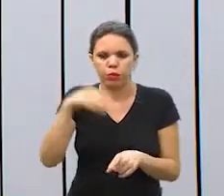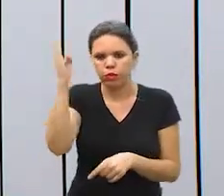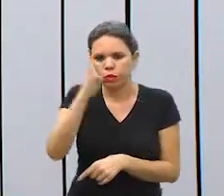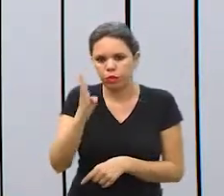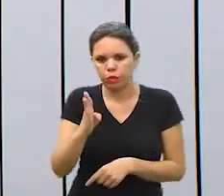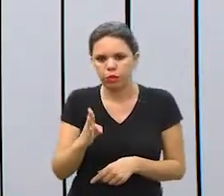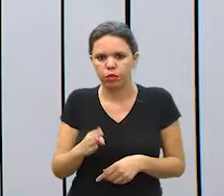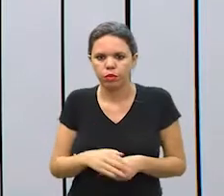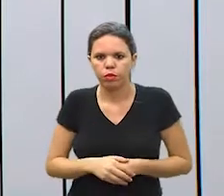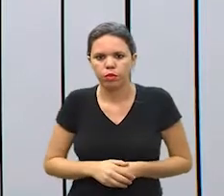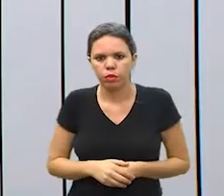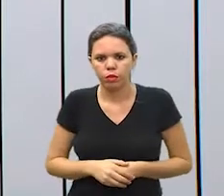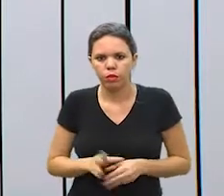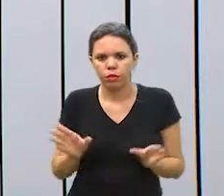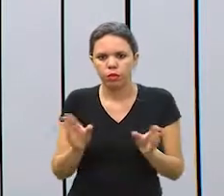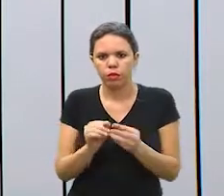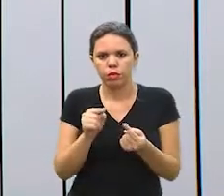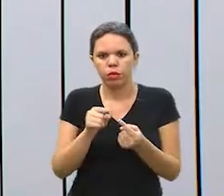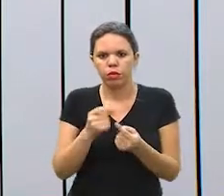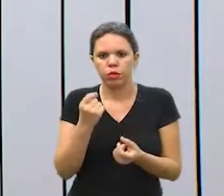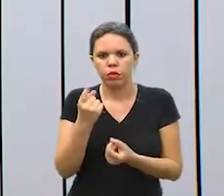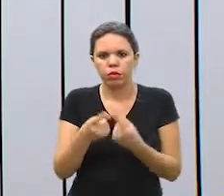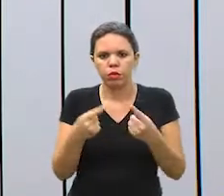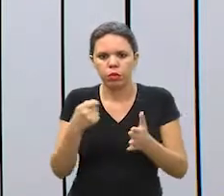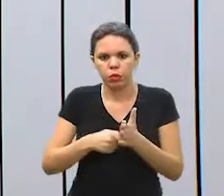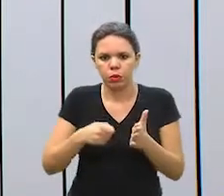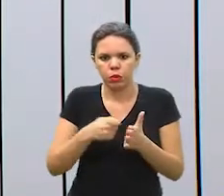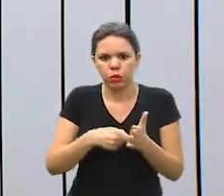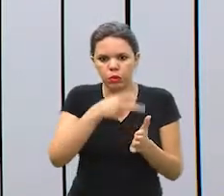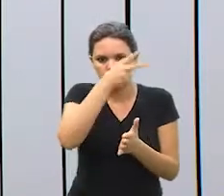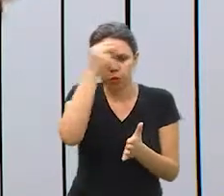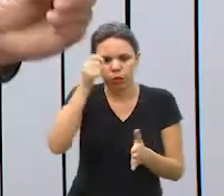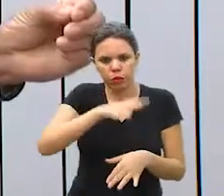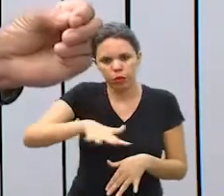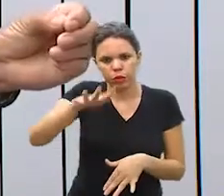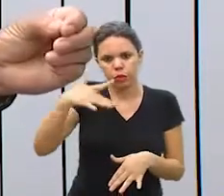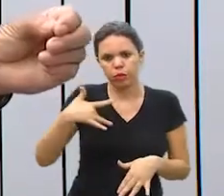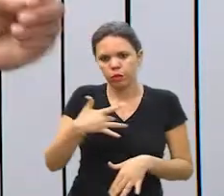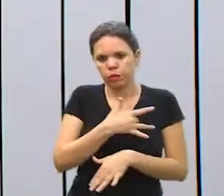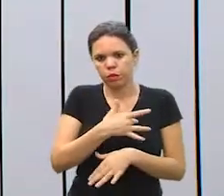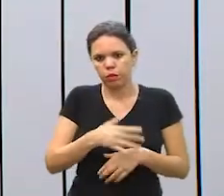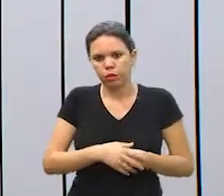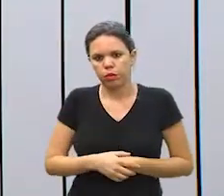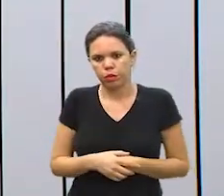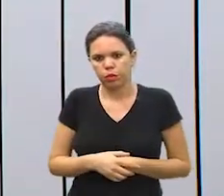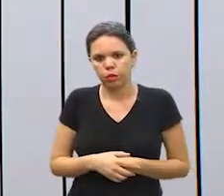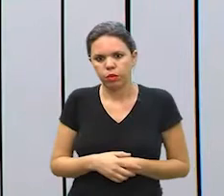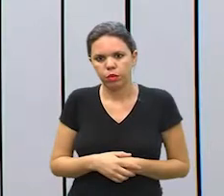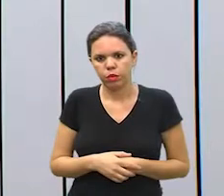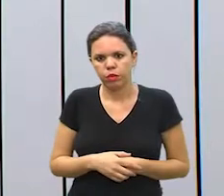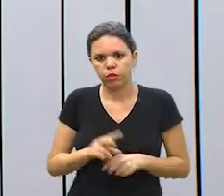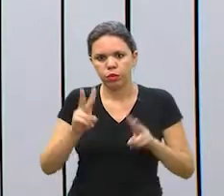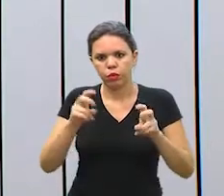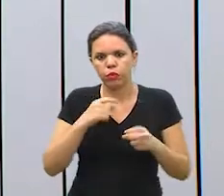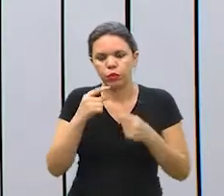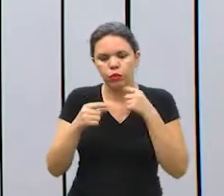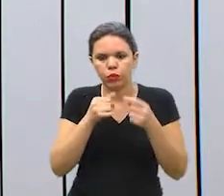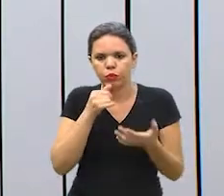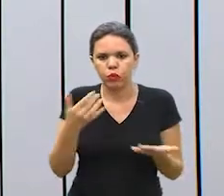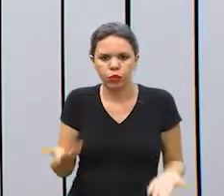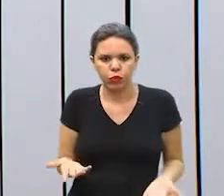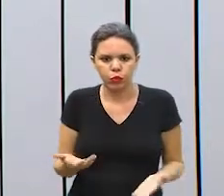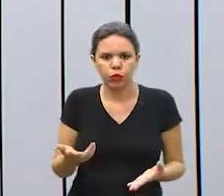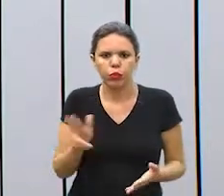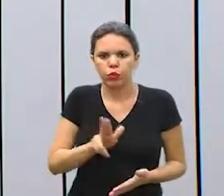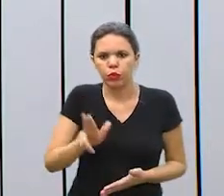brasileiro, para ele definir algumas políticas públicas na área da saúde, no questionamento